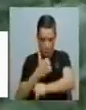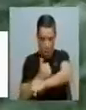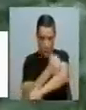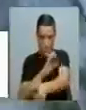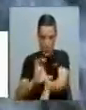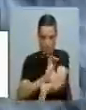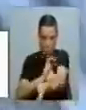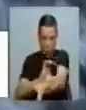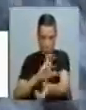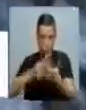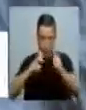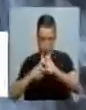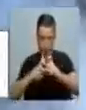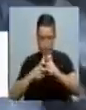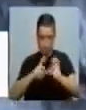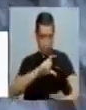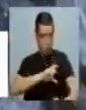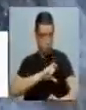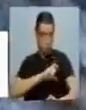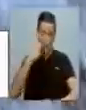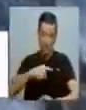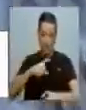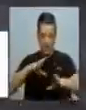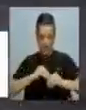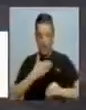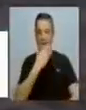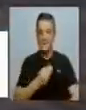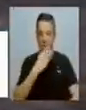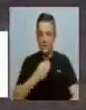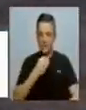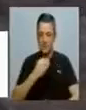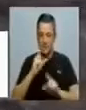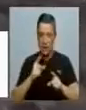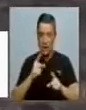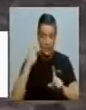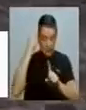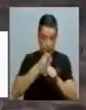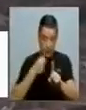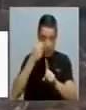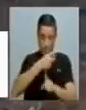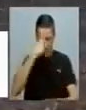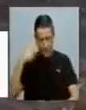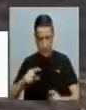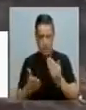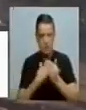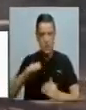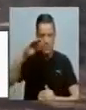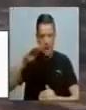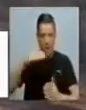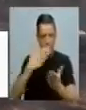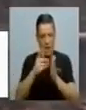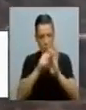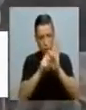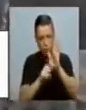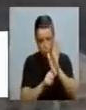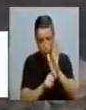colesterol e os problemas cardíacos teimam em tirar. Admite que envelhecer na cadeia é um desafio difícil, mas que a idade até lhe dá estatuto. Em Pinheiro